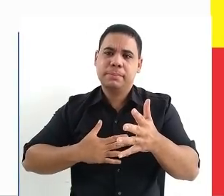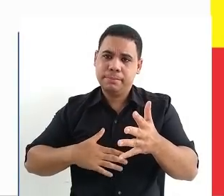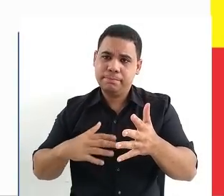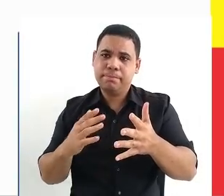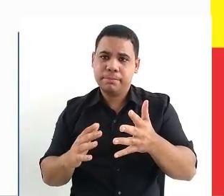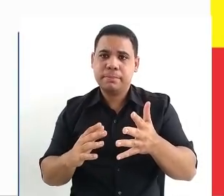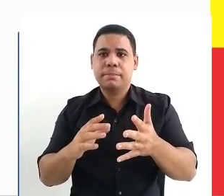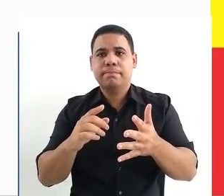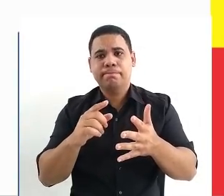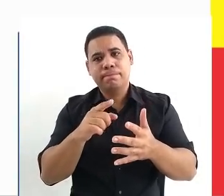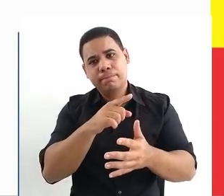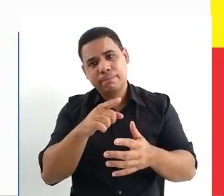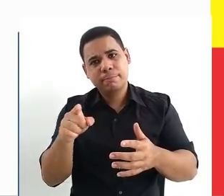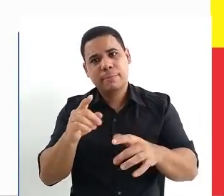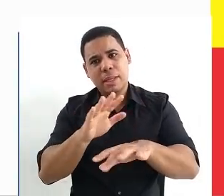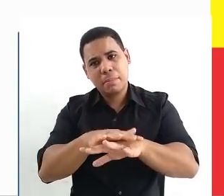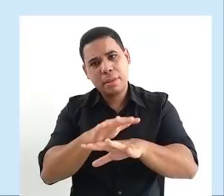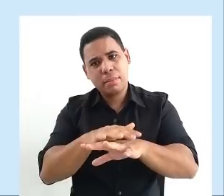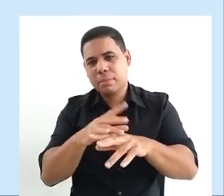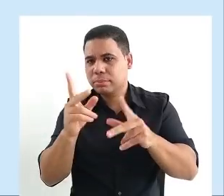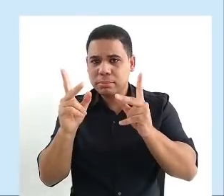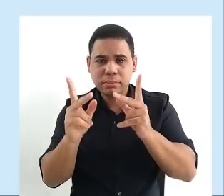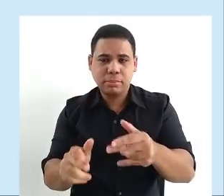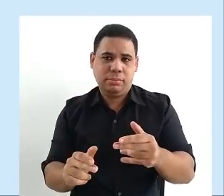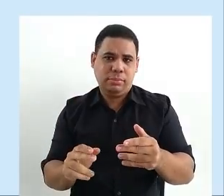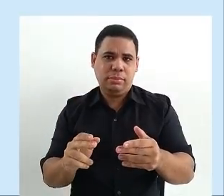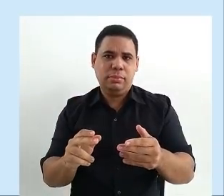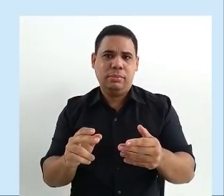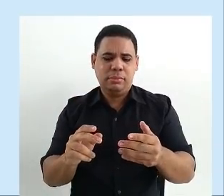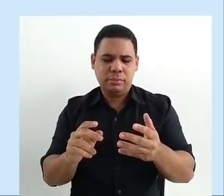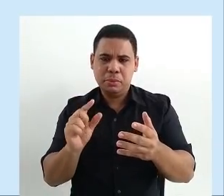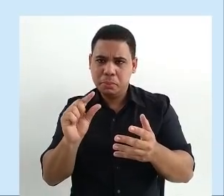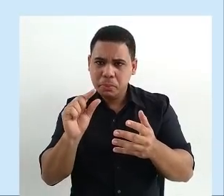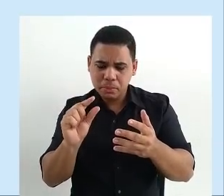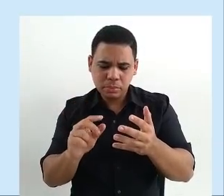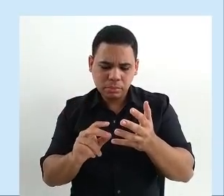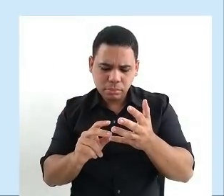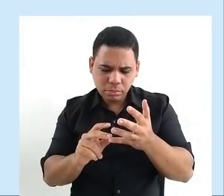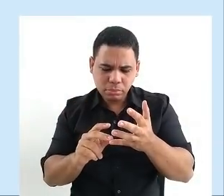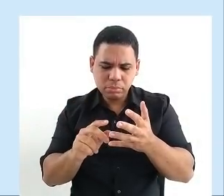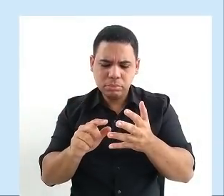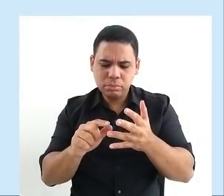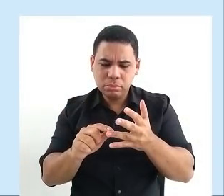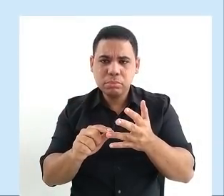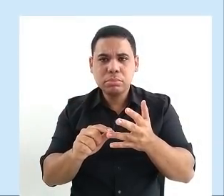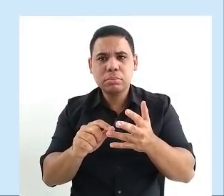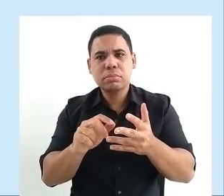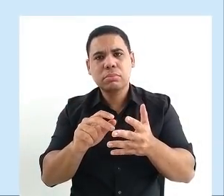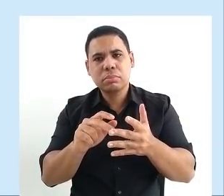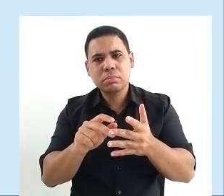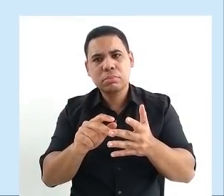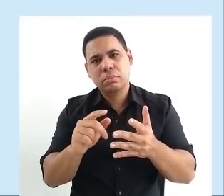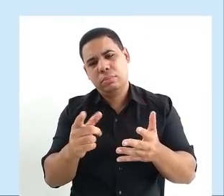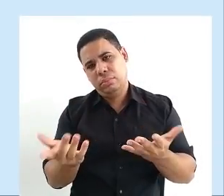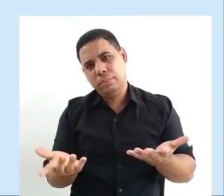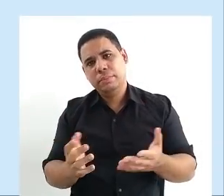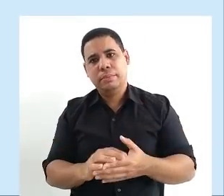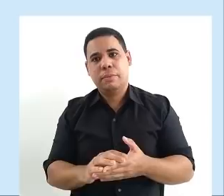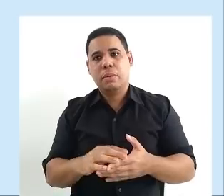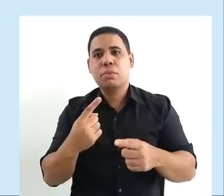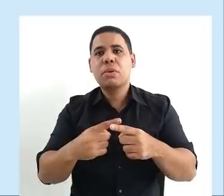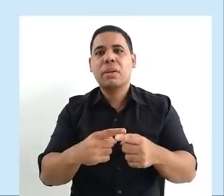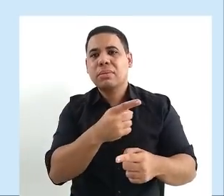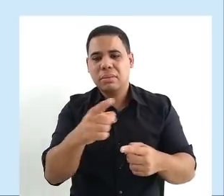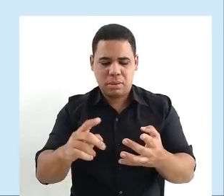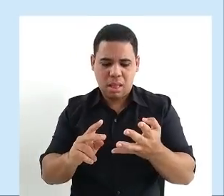vez, vai com calma, vai assimilando o conteúdo e vai mantendo tua bagagem de aprendizado. Então, não adianta você